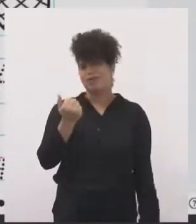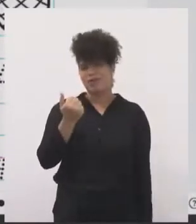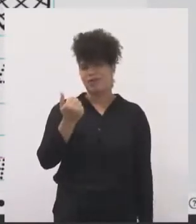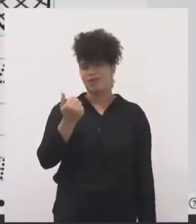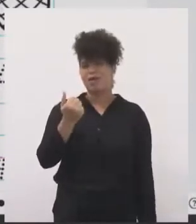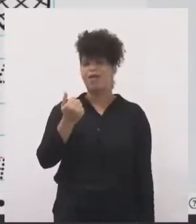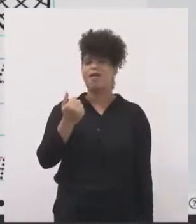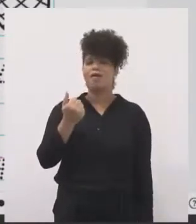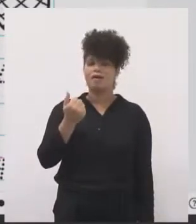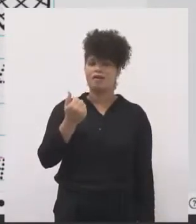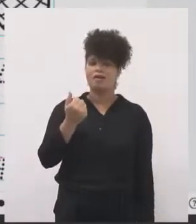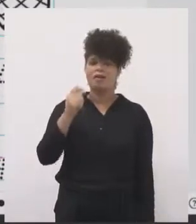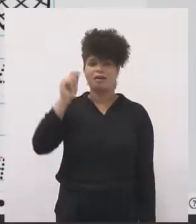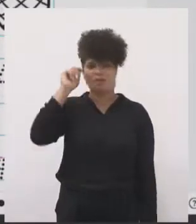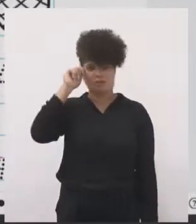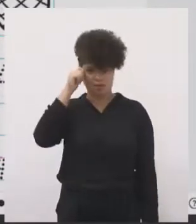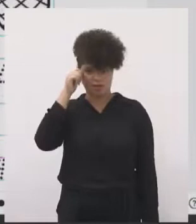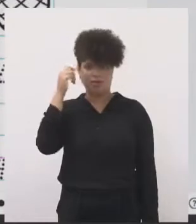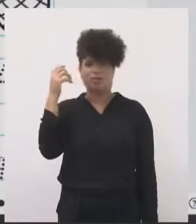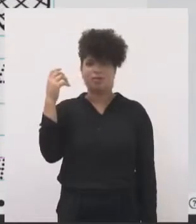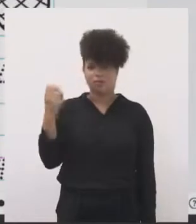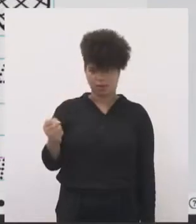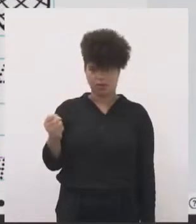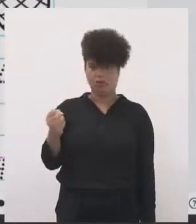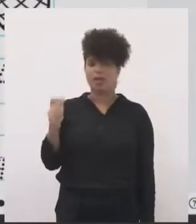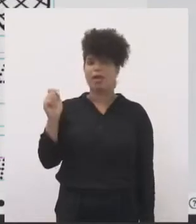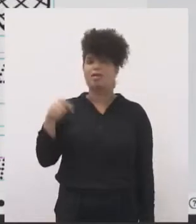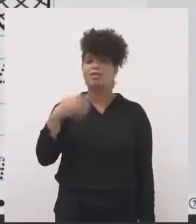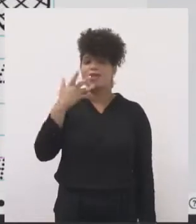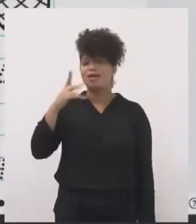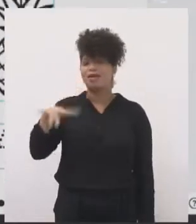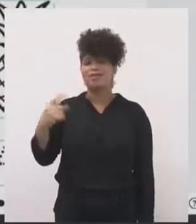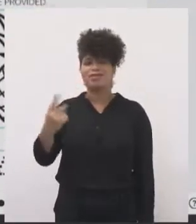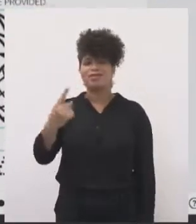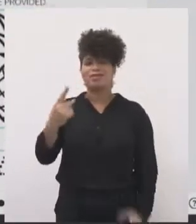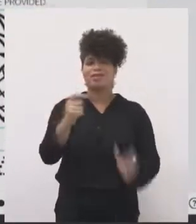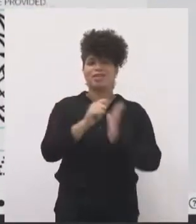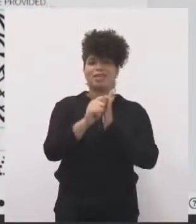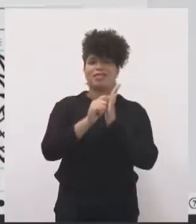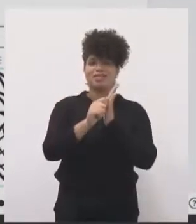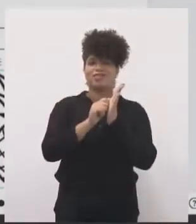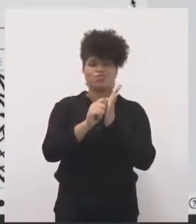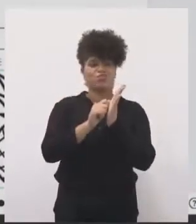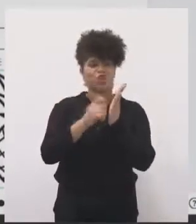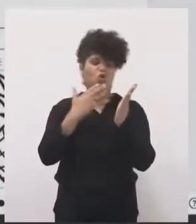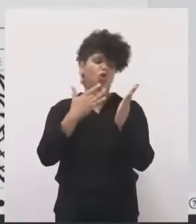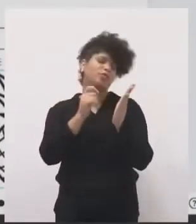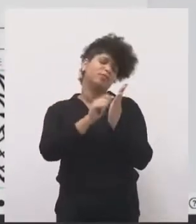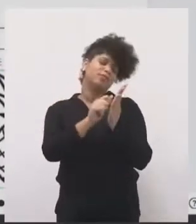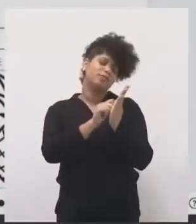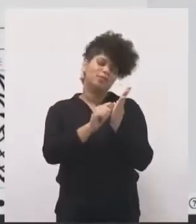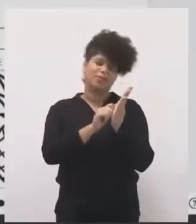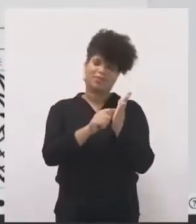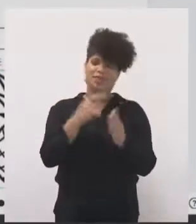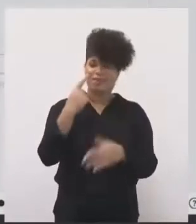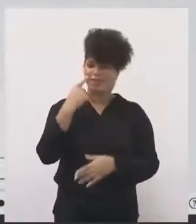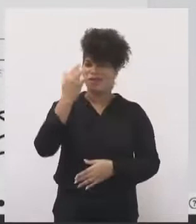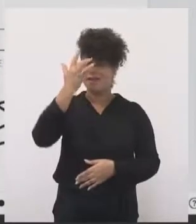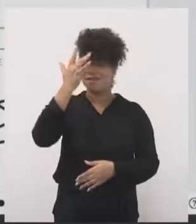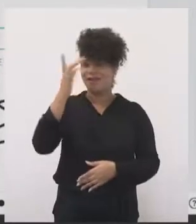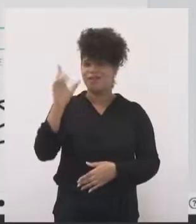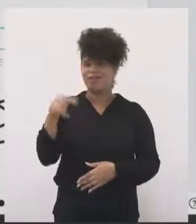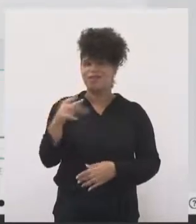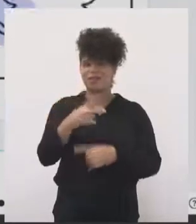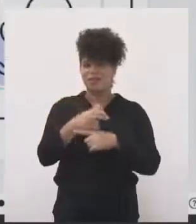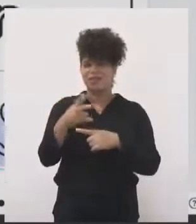as recomendações, inclusive, de outras frutas e outros elementos. Então, esse ponto é muito fácil de ser